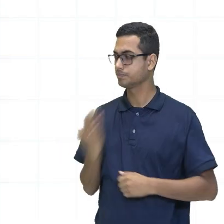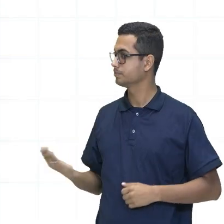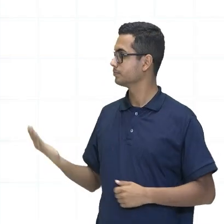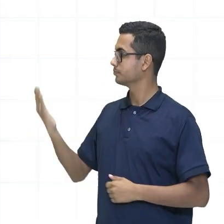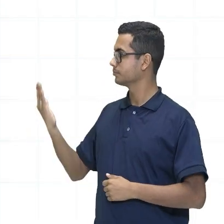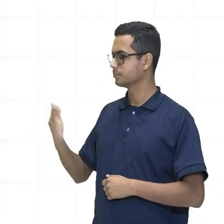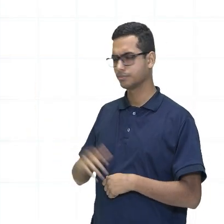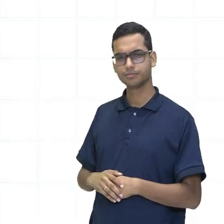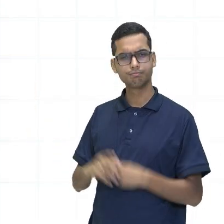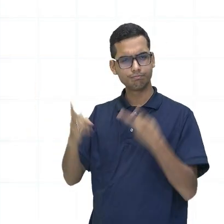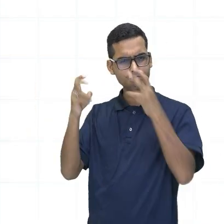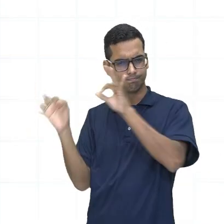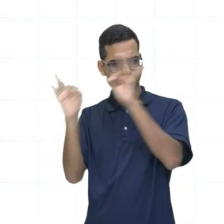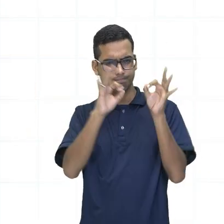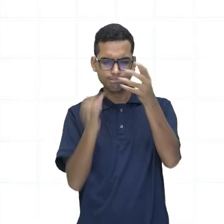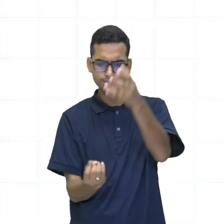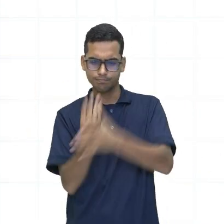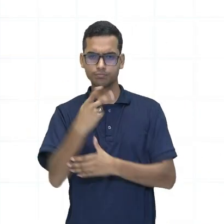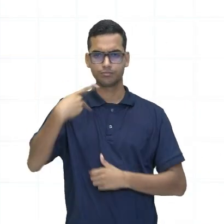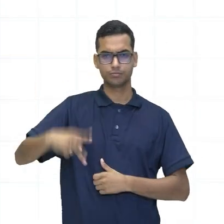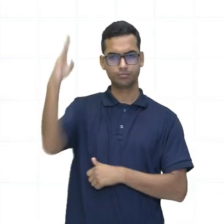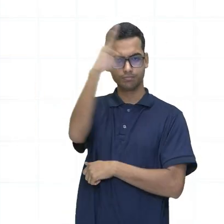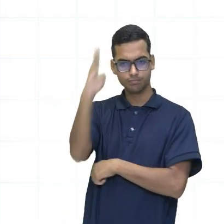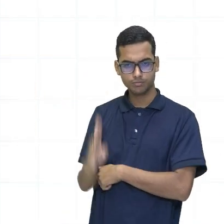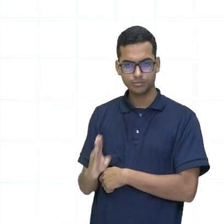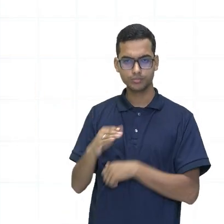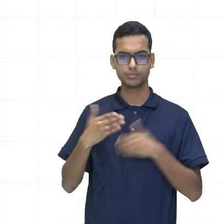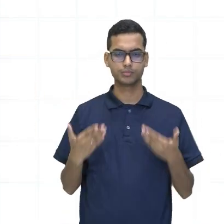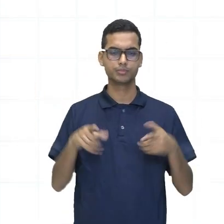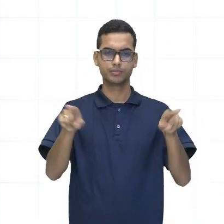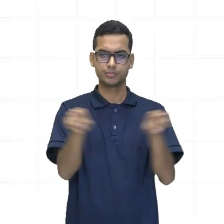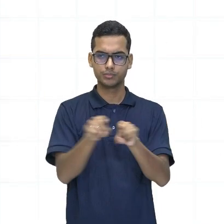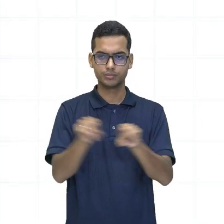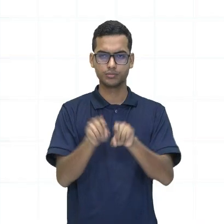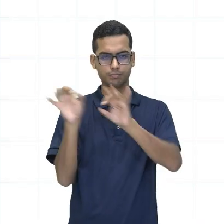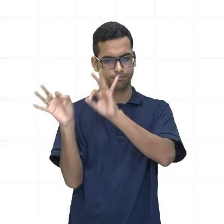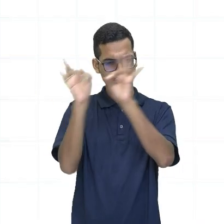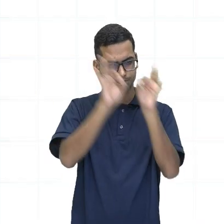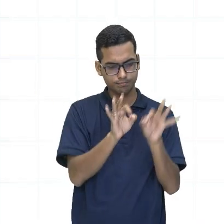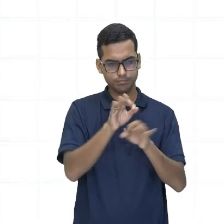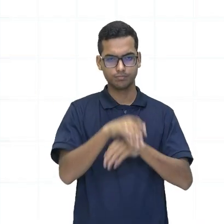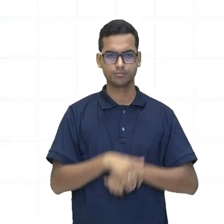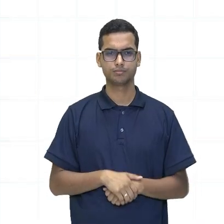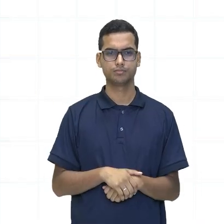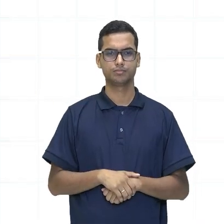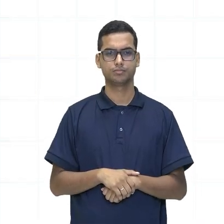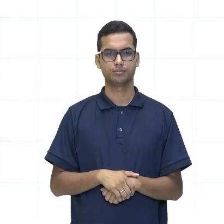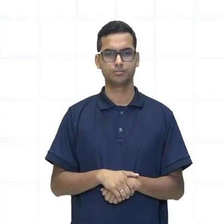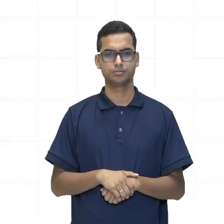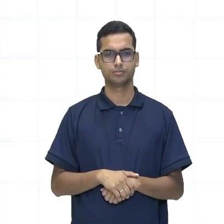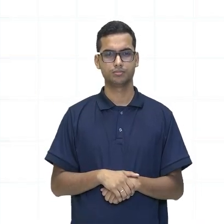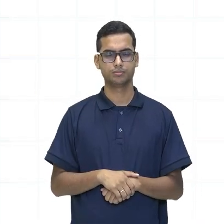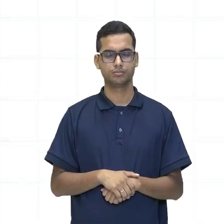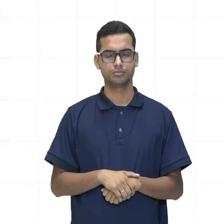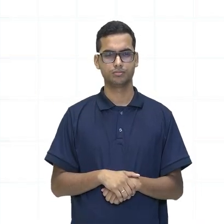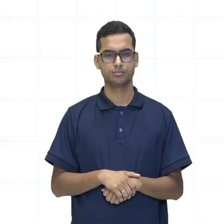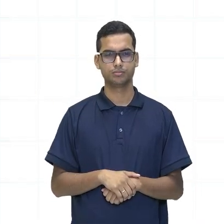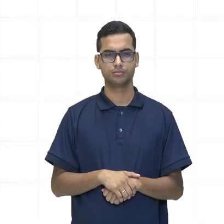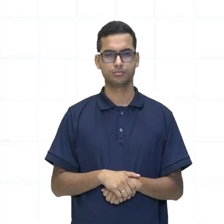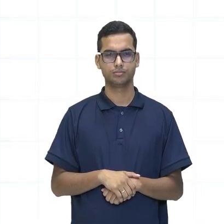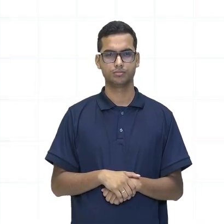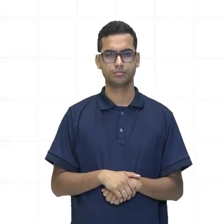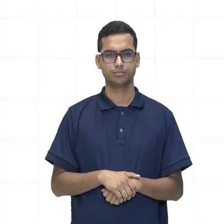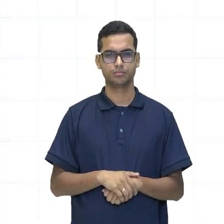esse evento aqui no Brasil? Então, foi primeiro, olha lá no